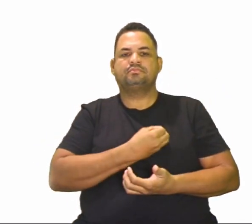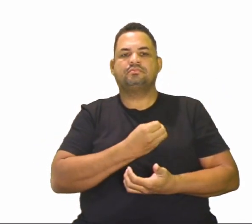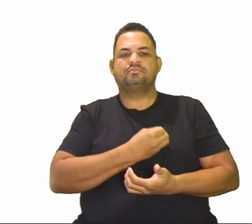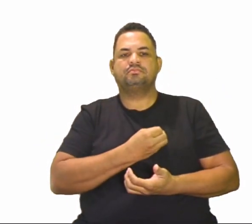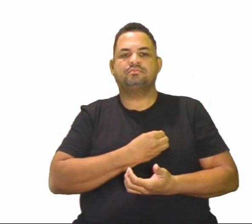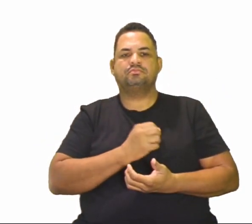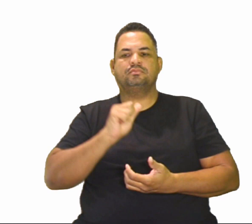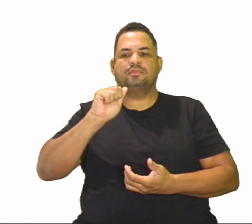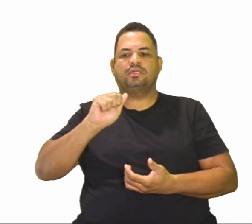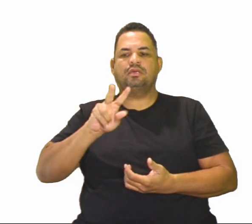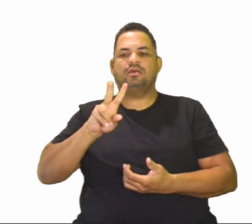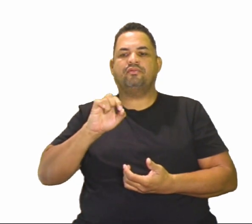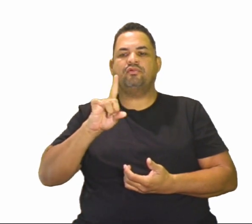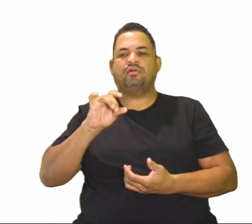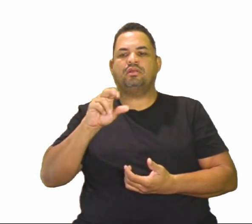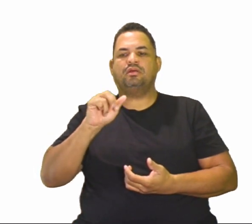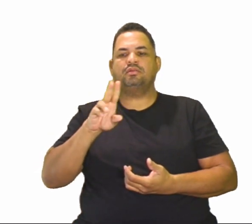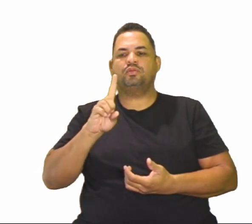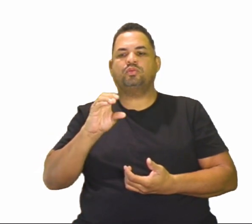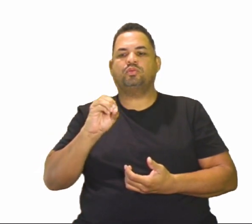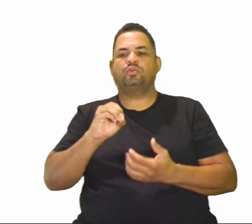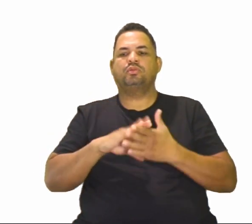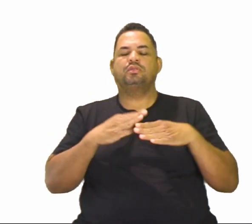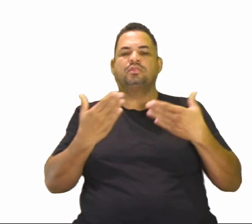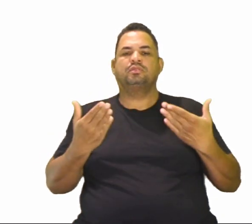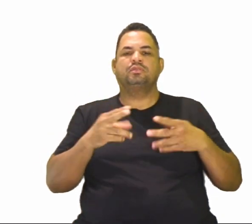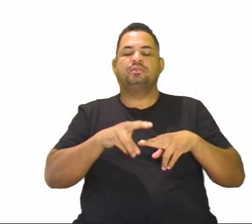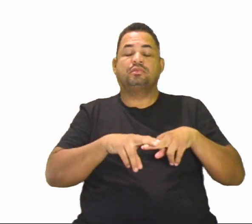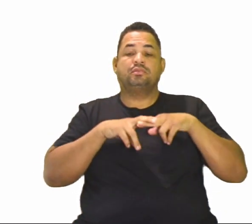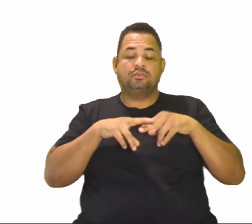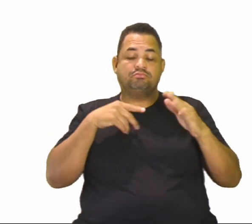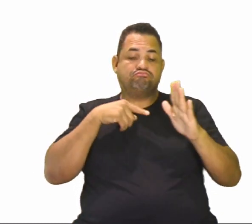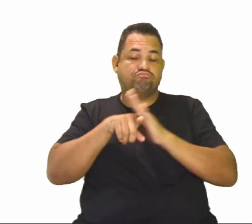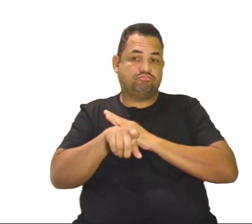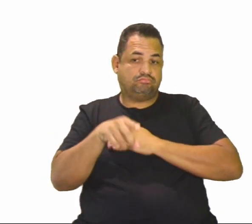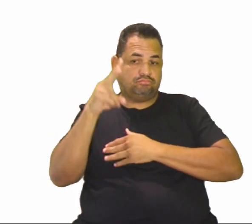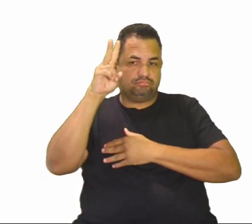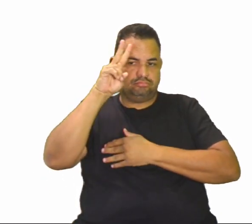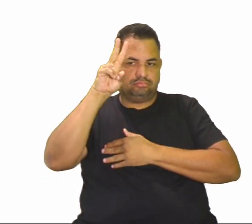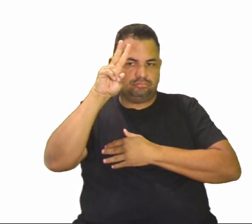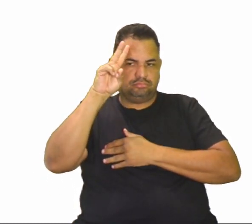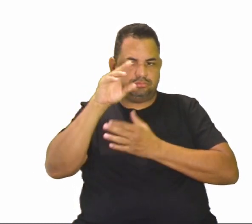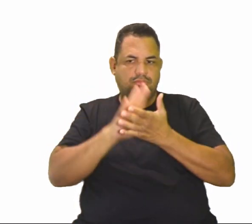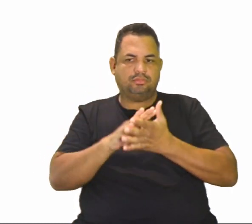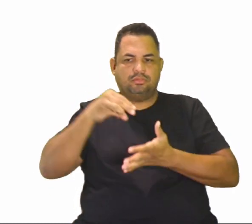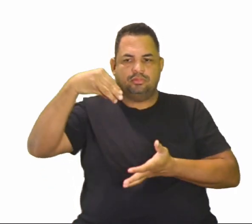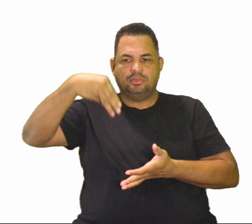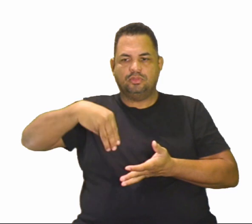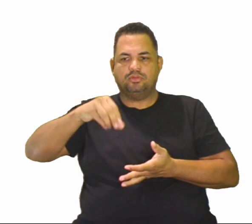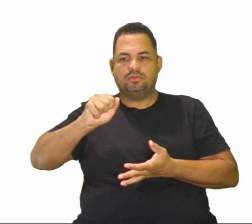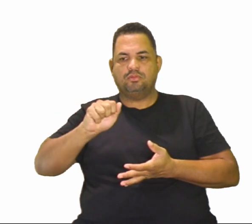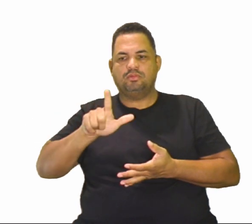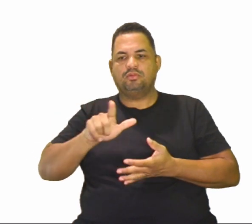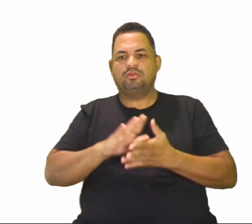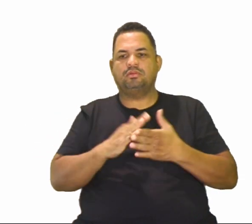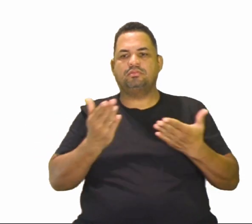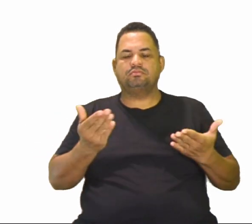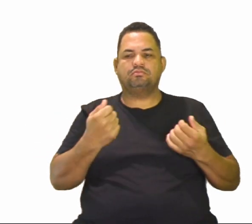de Avogadro. Então, por isso que nós perguntamos, você se lembra do mol? Que era para